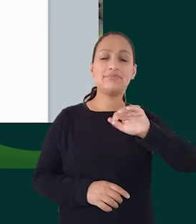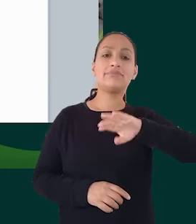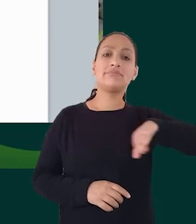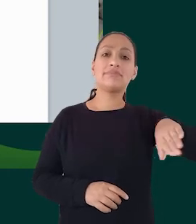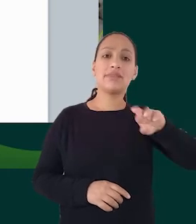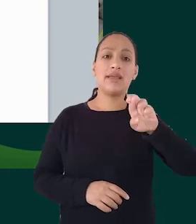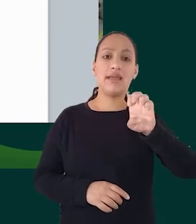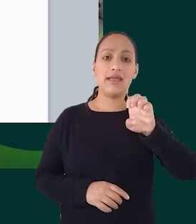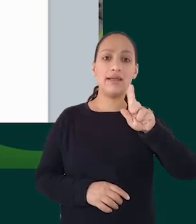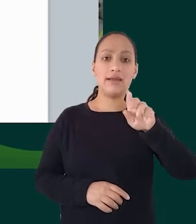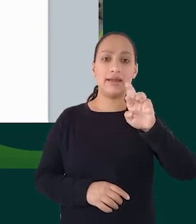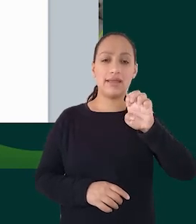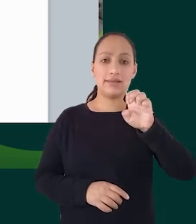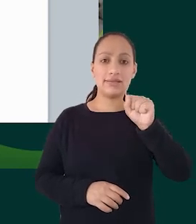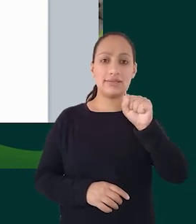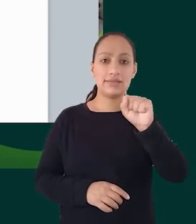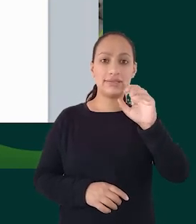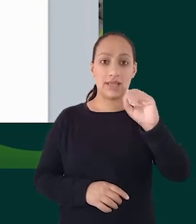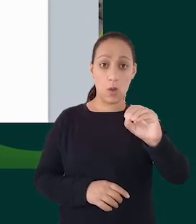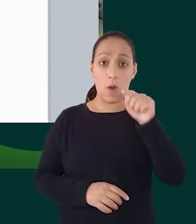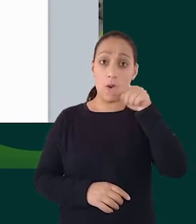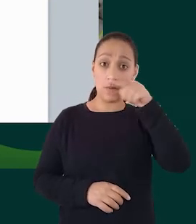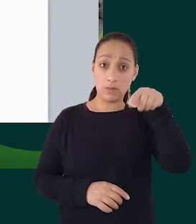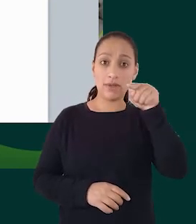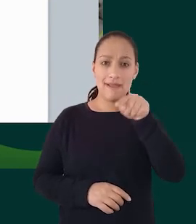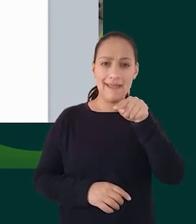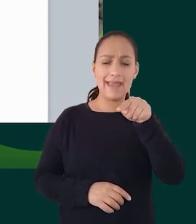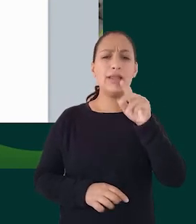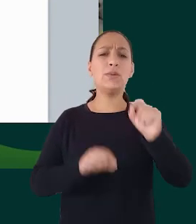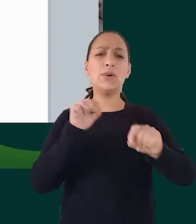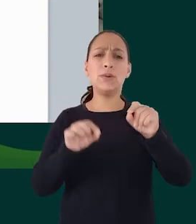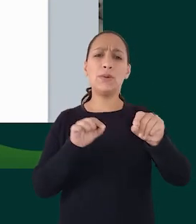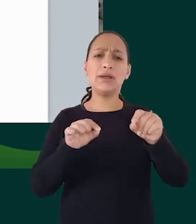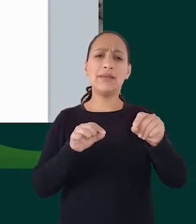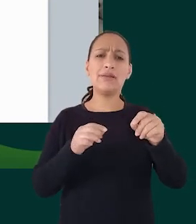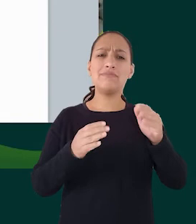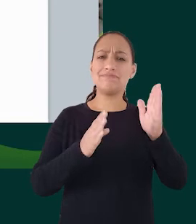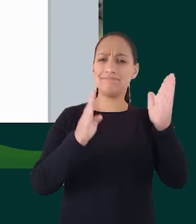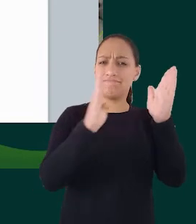Porque esse cara aqui, ele faz uma estimativa